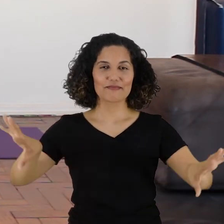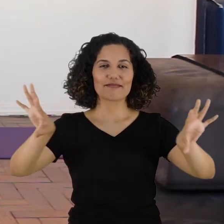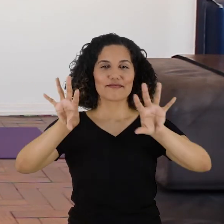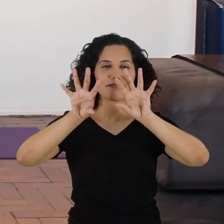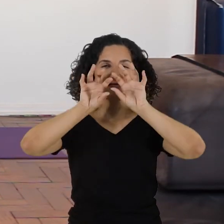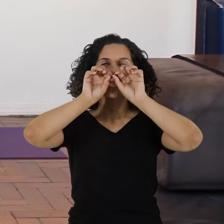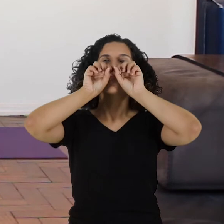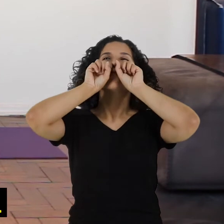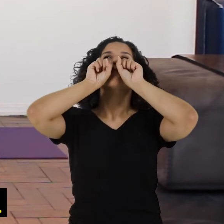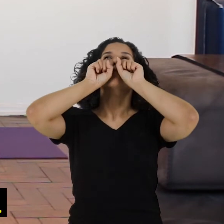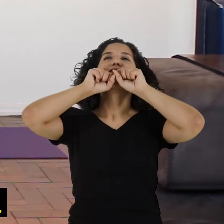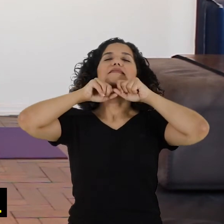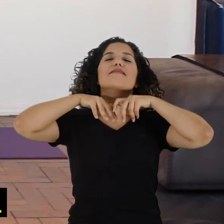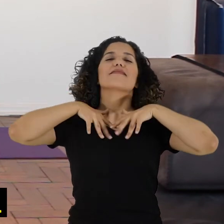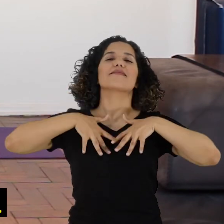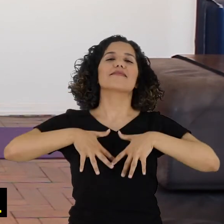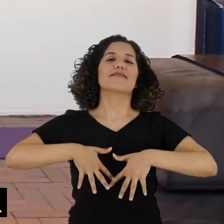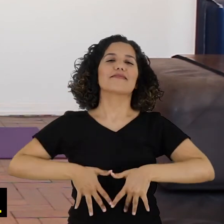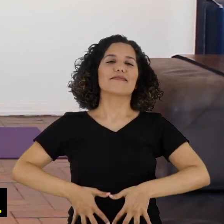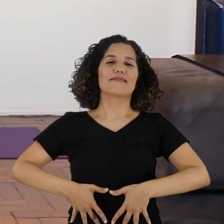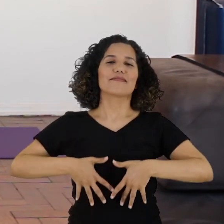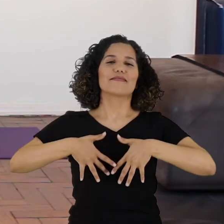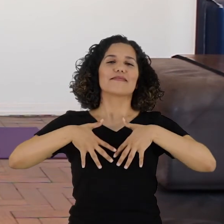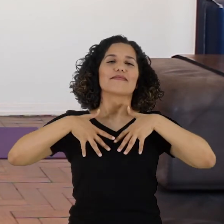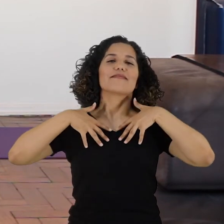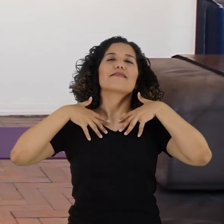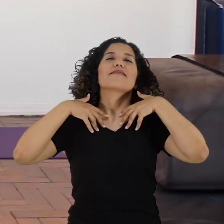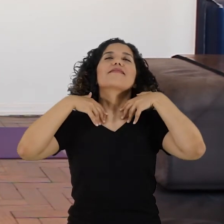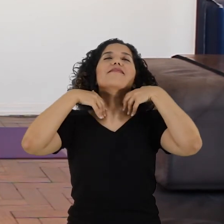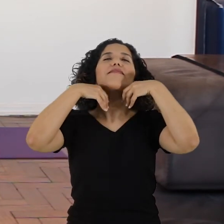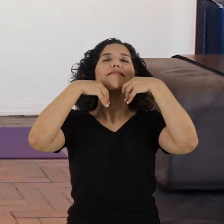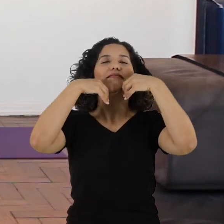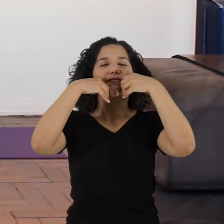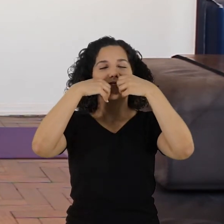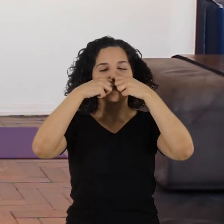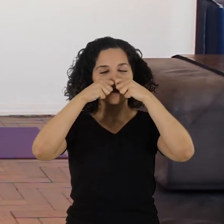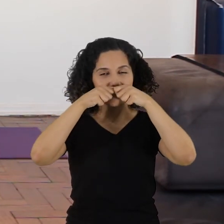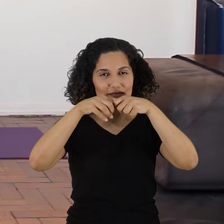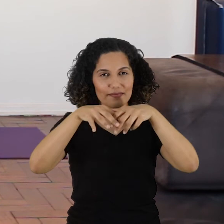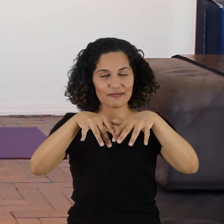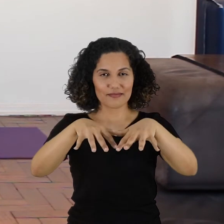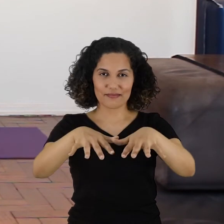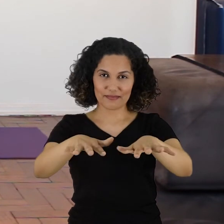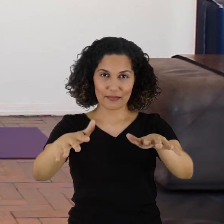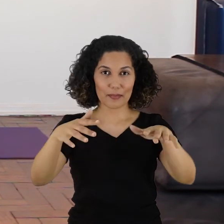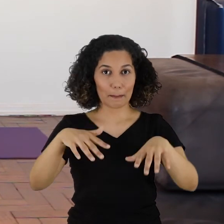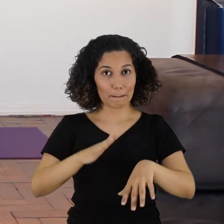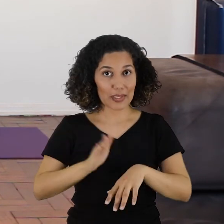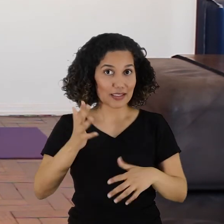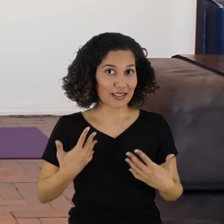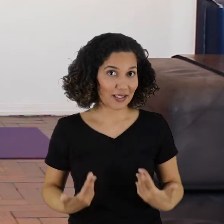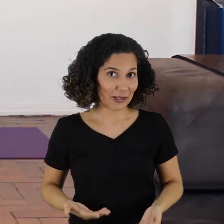leve. Expira, sente lá o seu corpo de novo, a energia tomando conta. Expire, vai